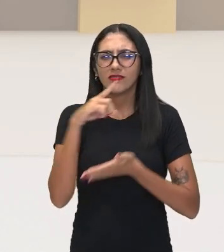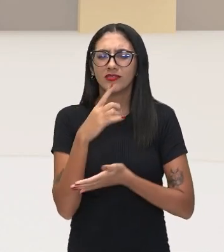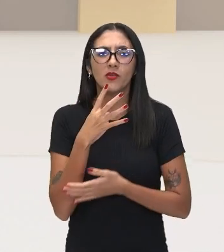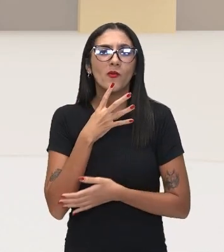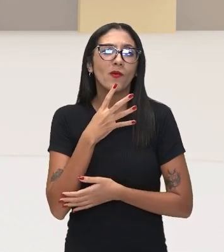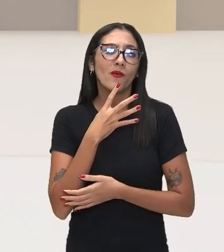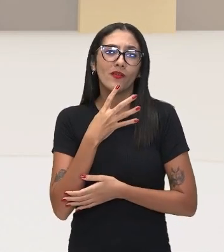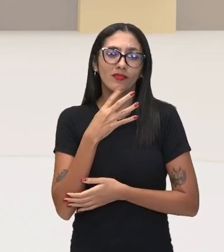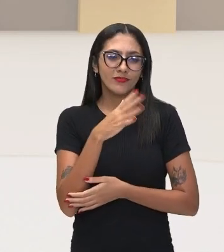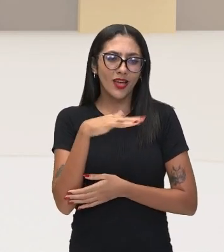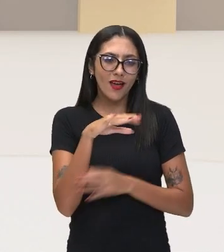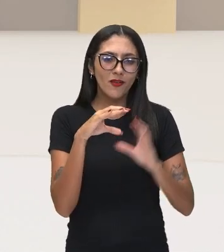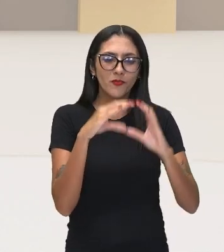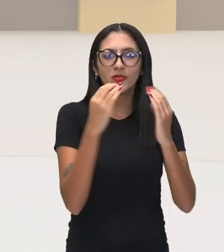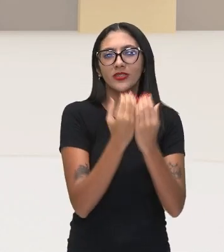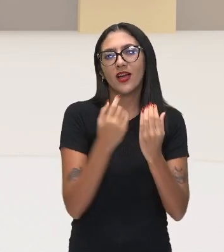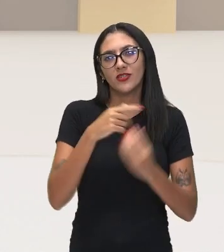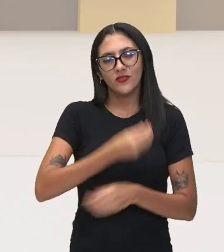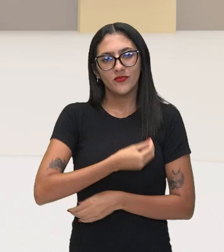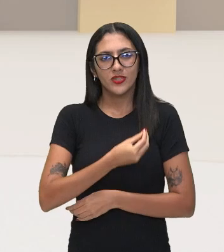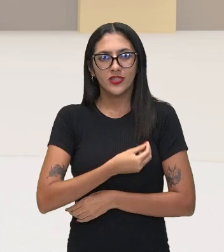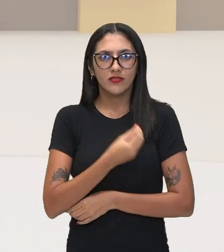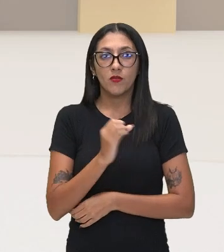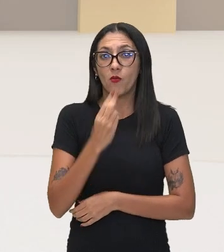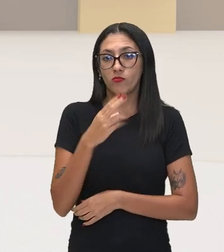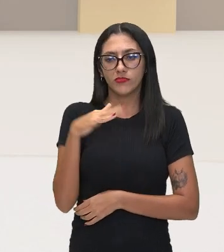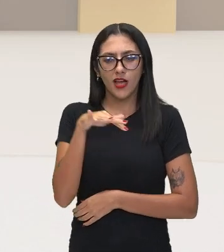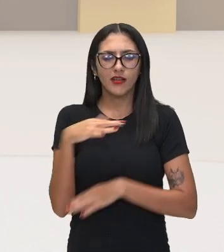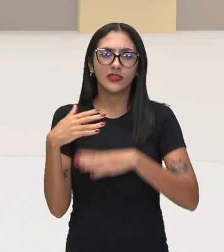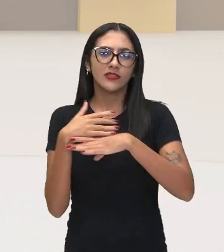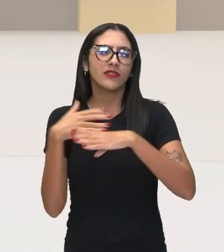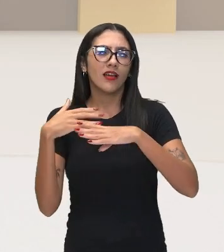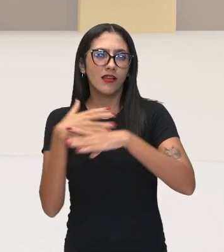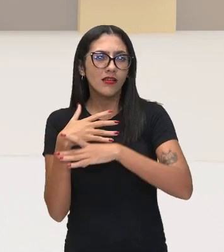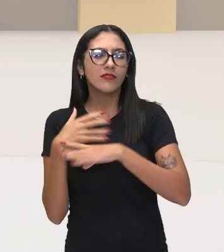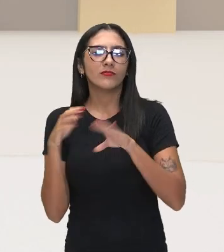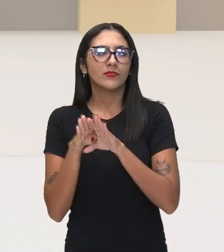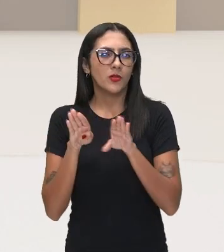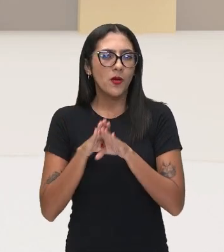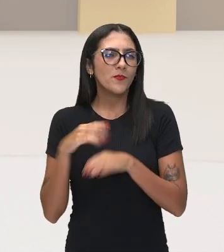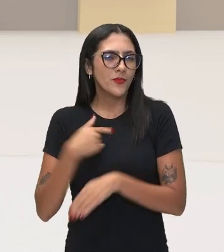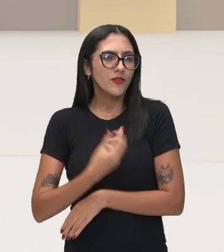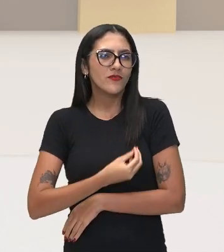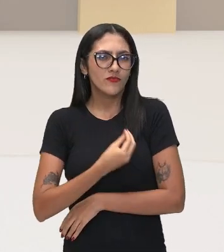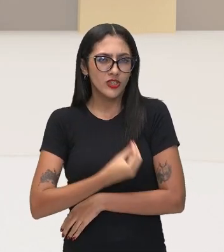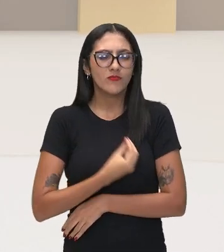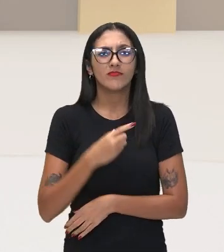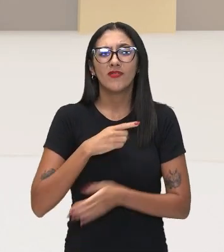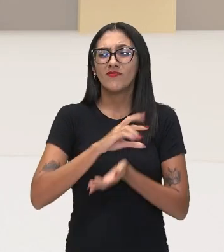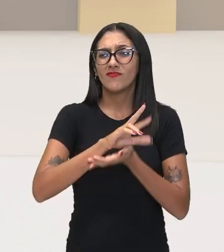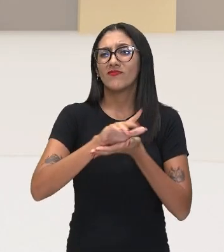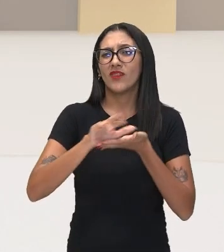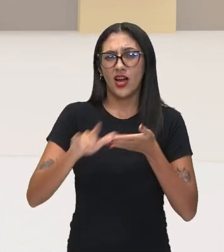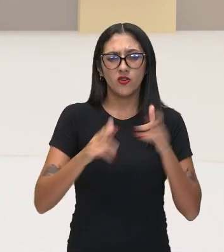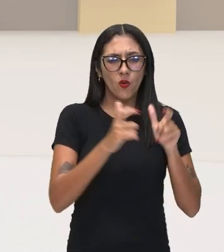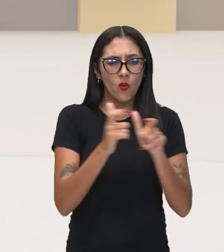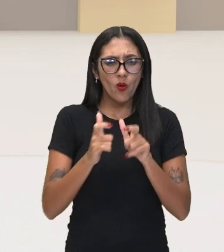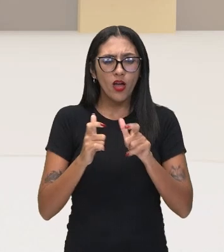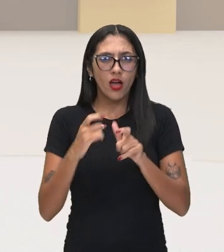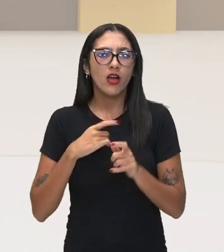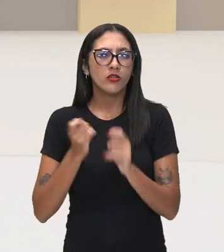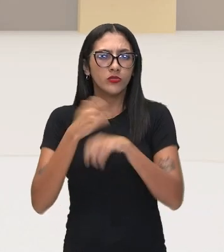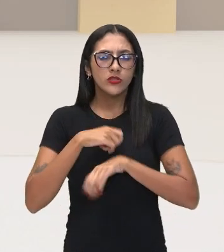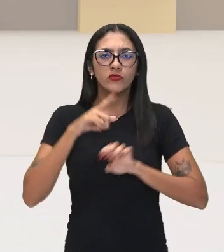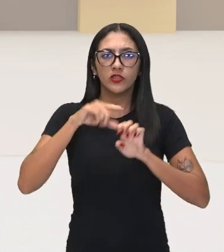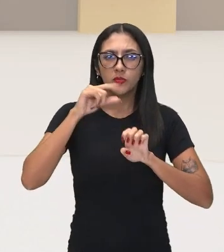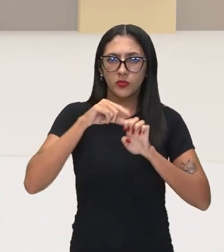nas comunidades em que vocês vivem, né? Ou nas cidades mesmo, né? Que a gente vive. Tem muitas formas de empreender, tem muitas